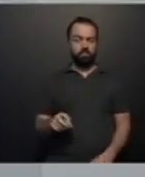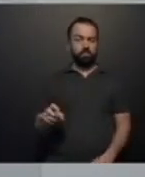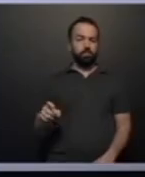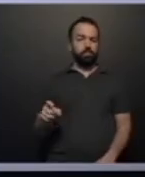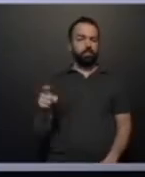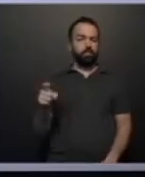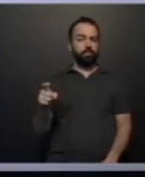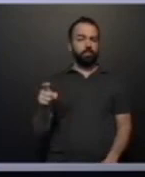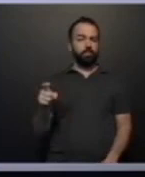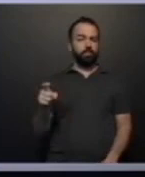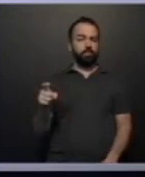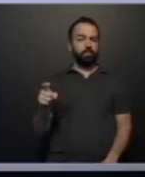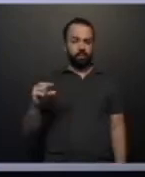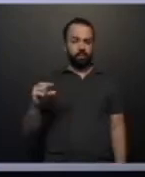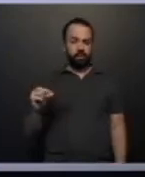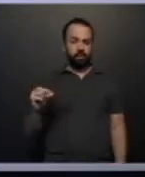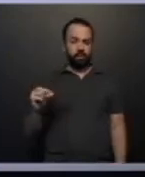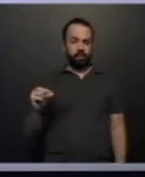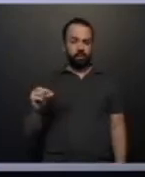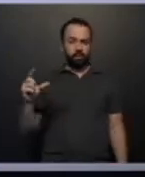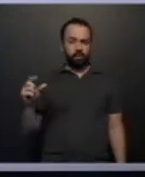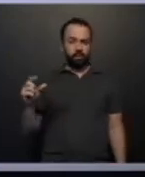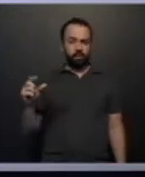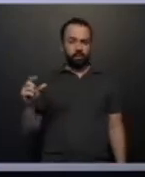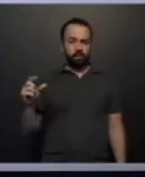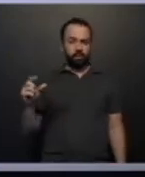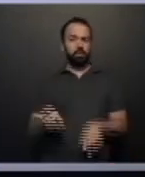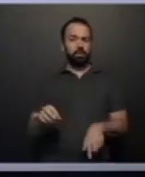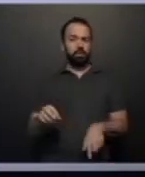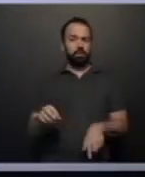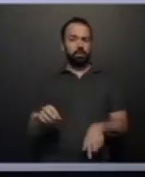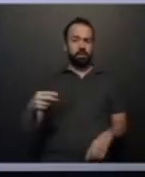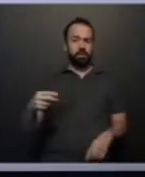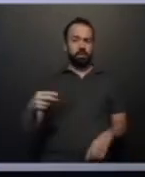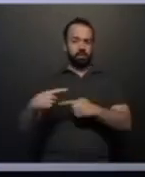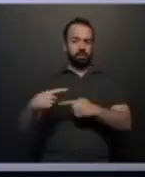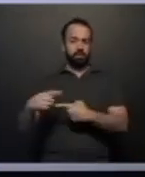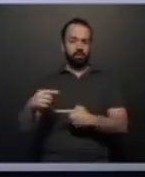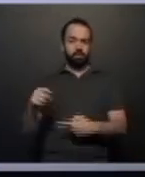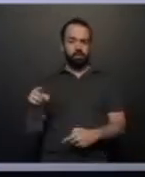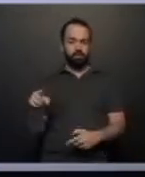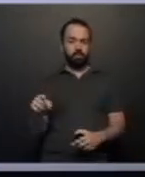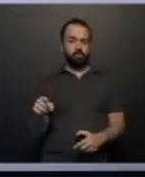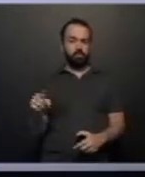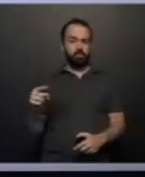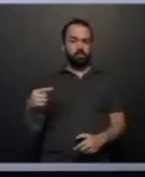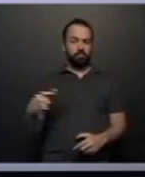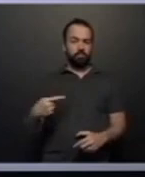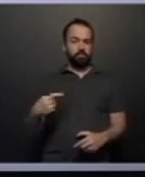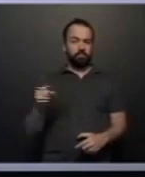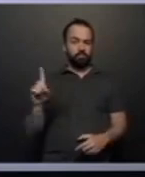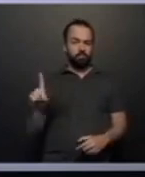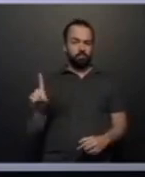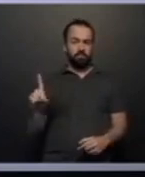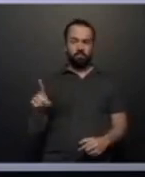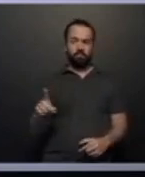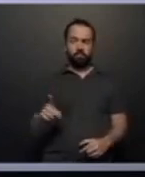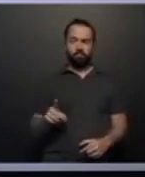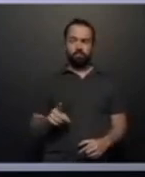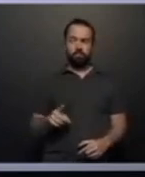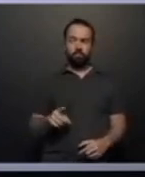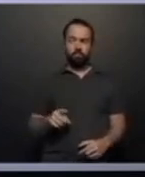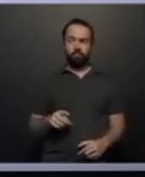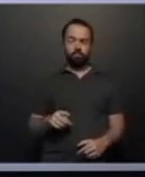ou igual a menos 1. Quem são os números maiores ou iguais a menos 1 no conjunto dos